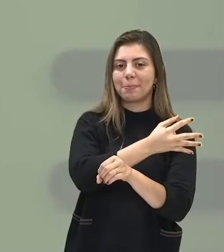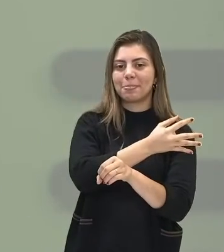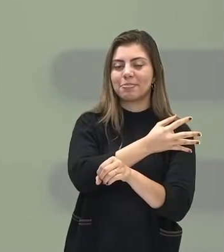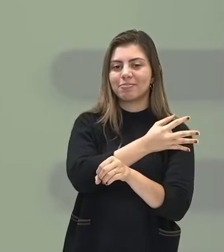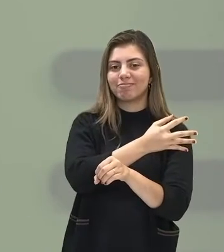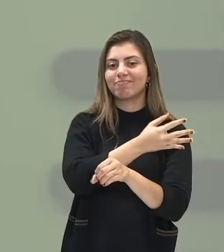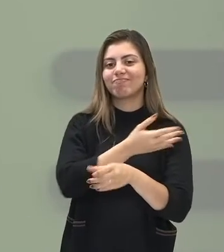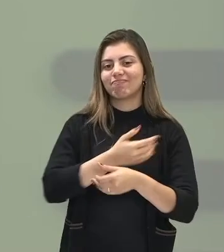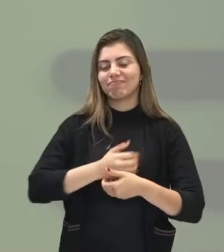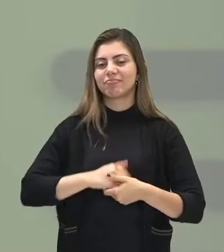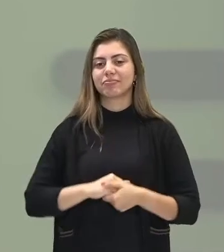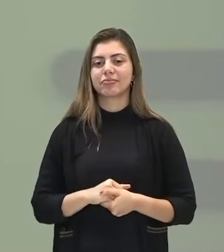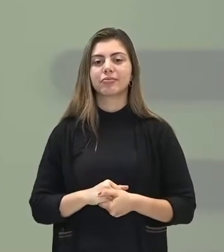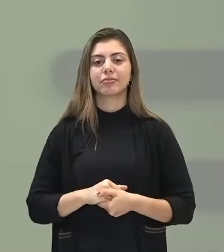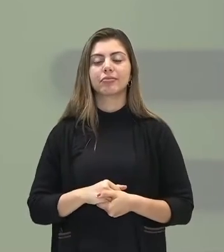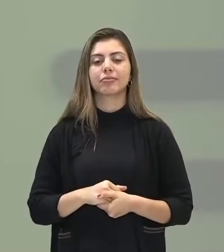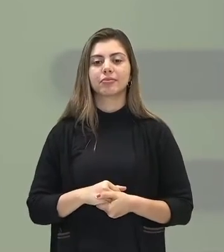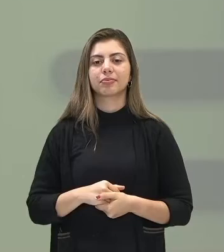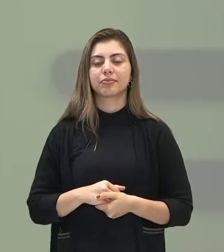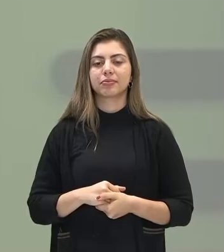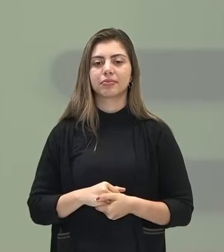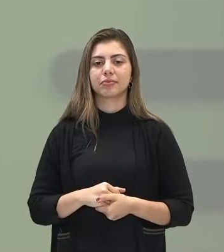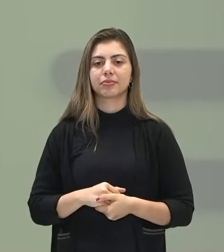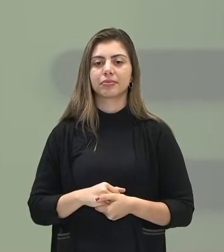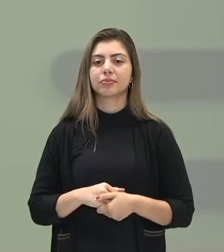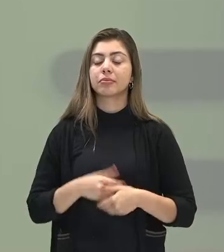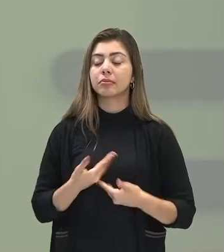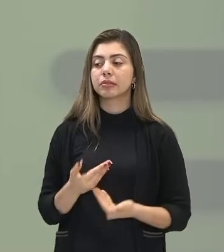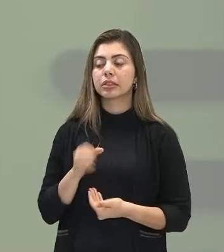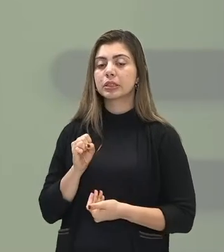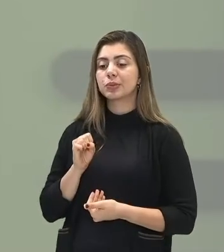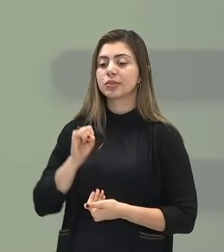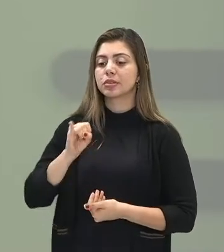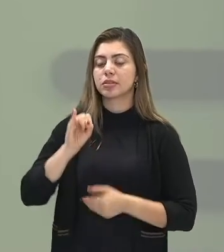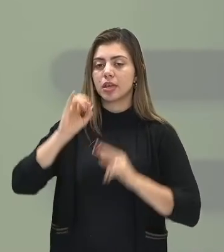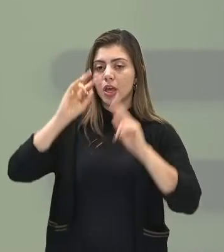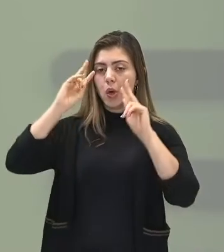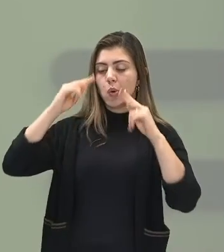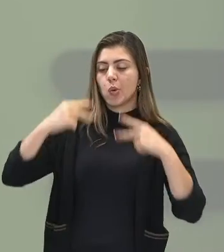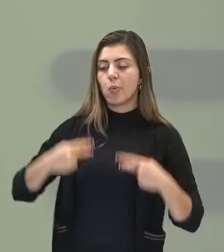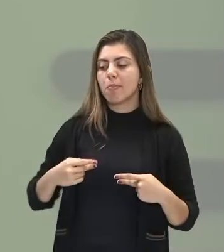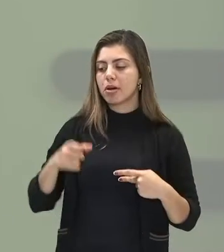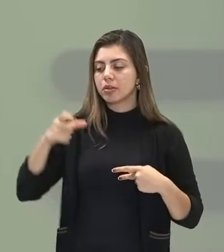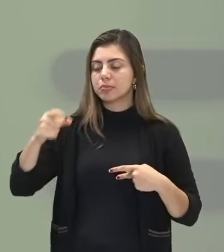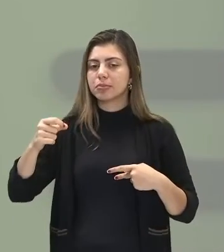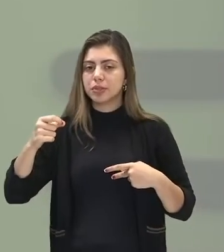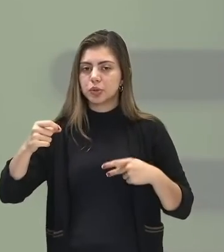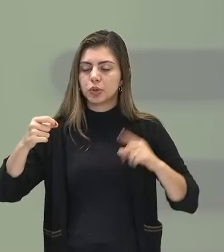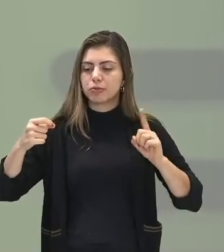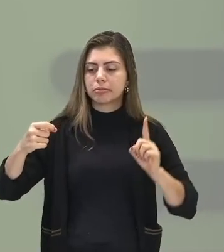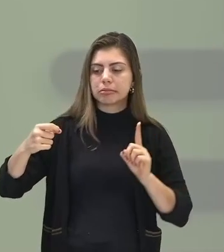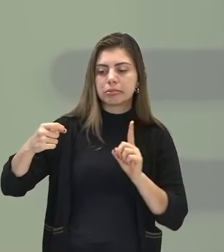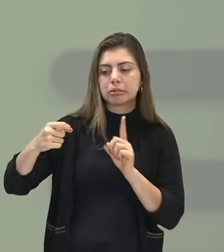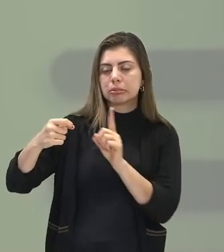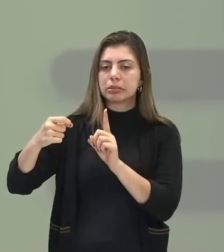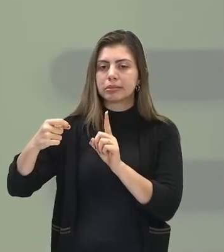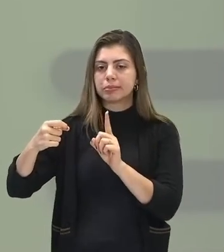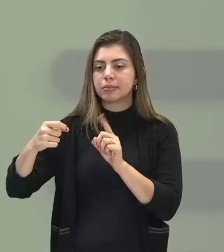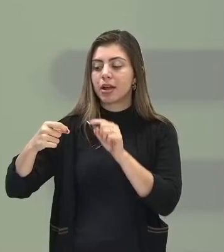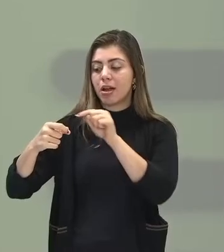essa solução quente. Se o ser humano tiver contato, né, com